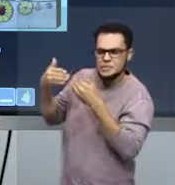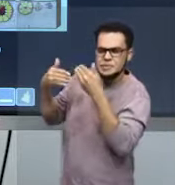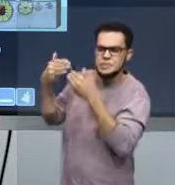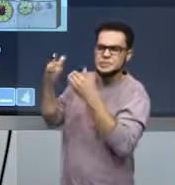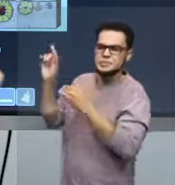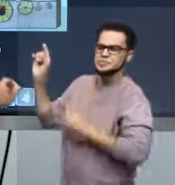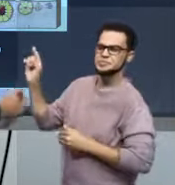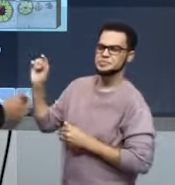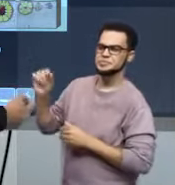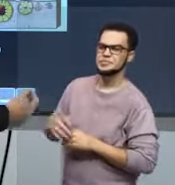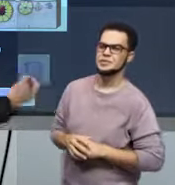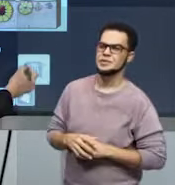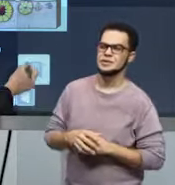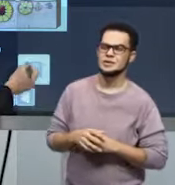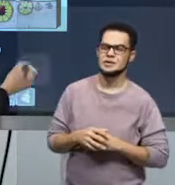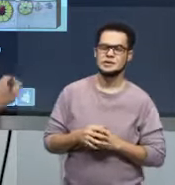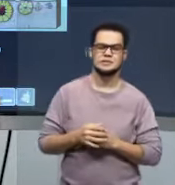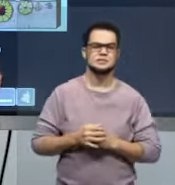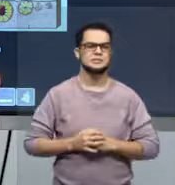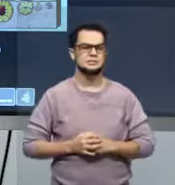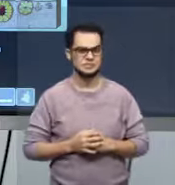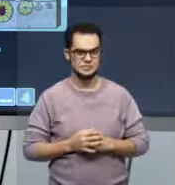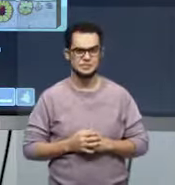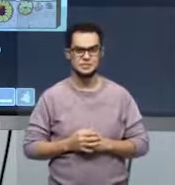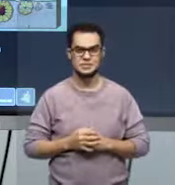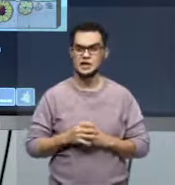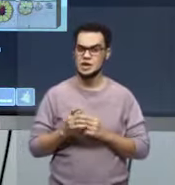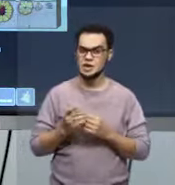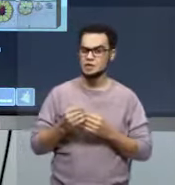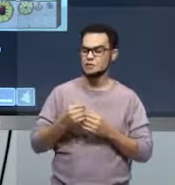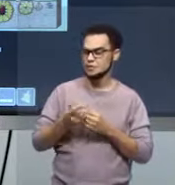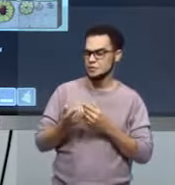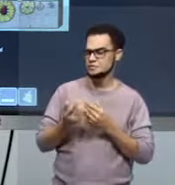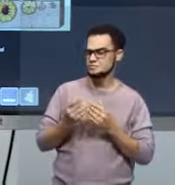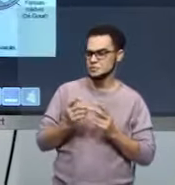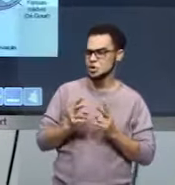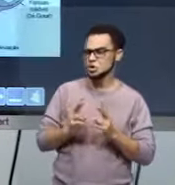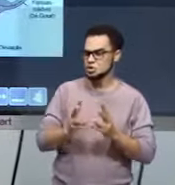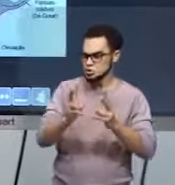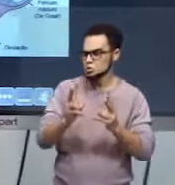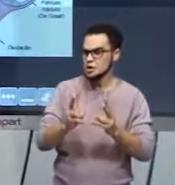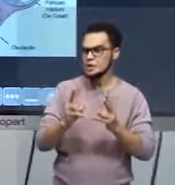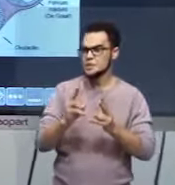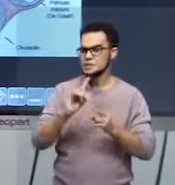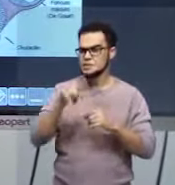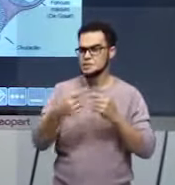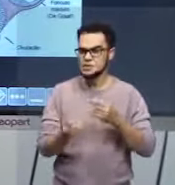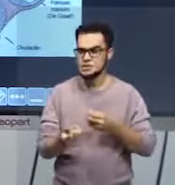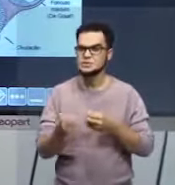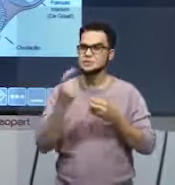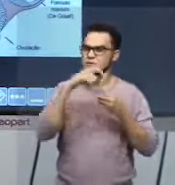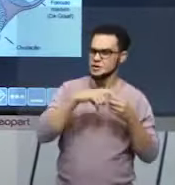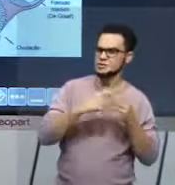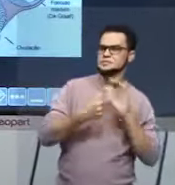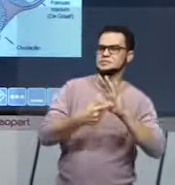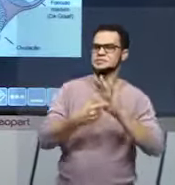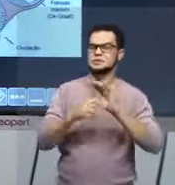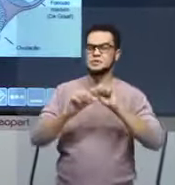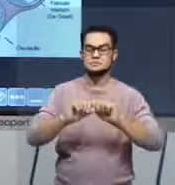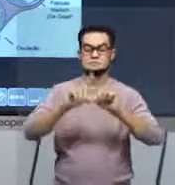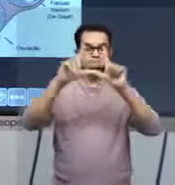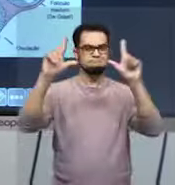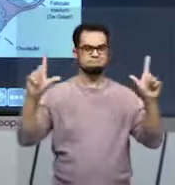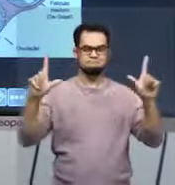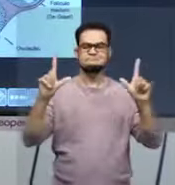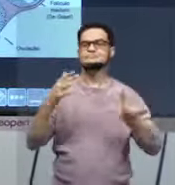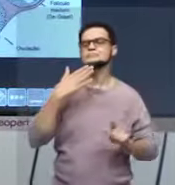Eu vou voltar esse slide, vou passar para frente e volto nele, porque eu pus um detalhe, eu gosto de aumentar para vocês entenderem. Olha